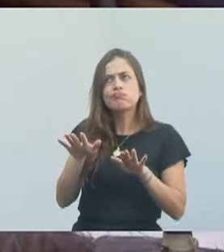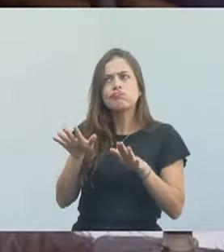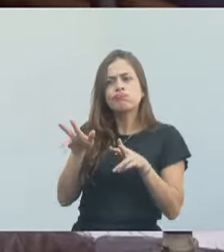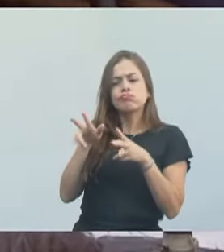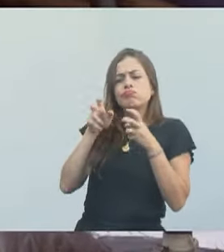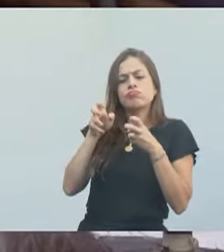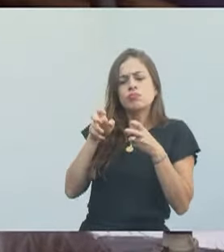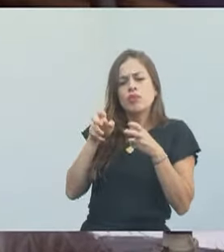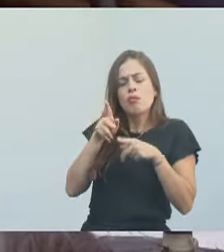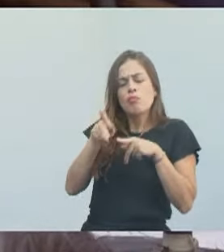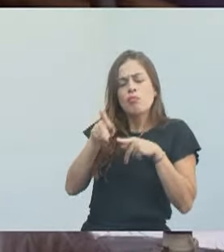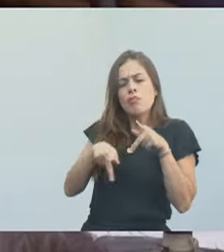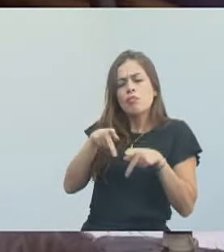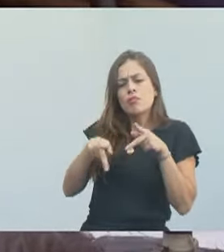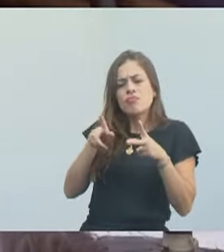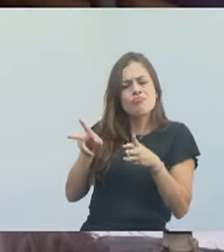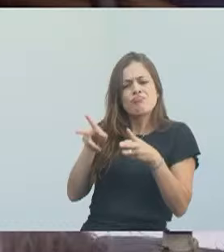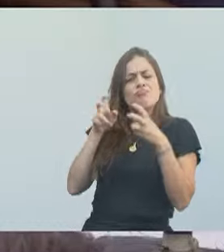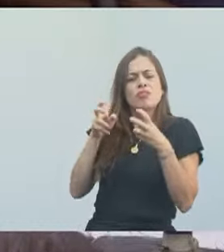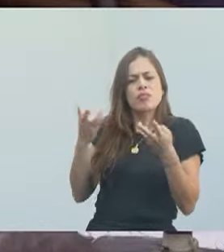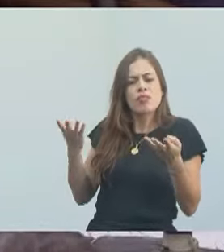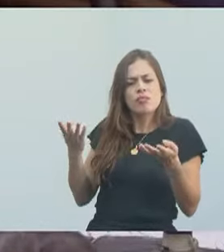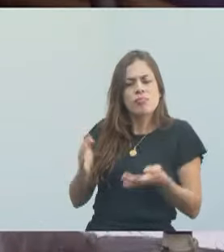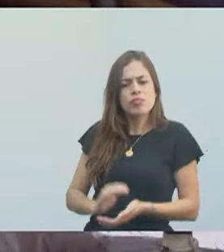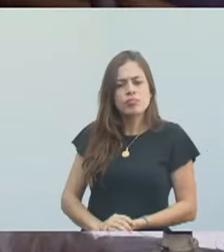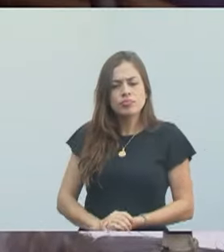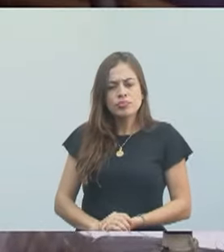despercebidos pela própria população de Jacareí, né?